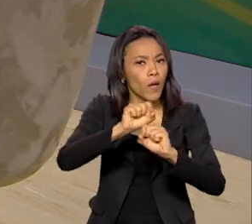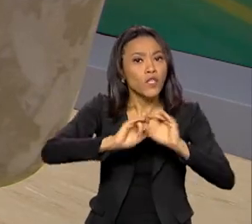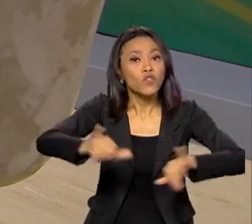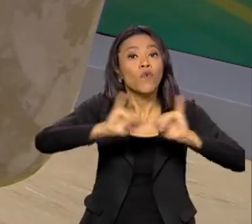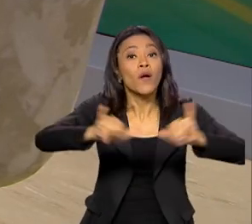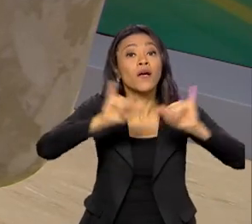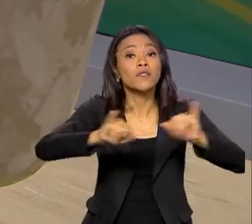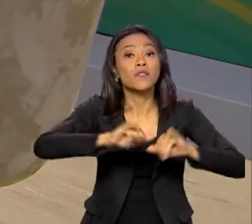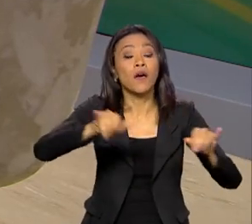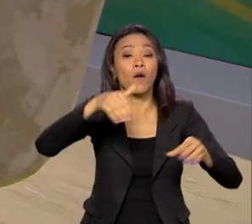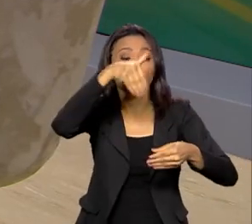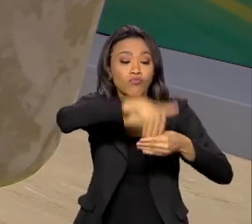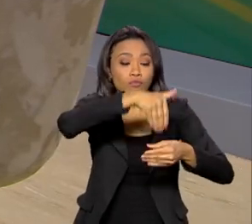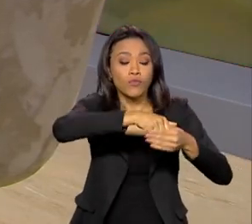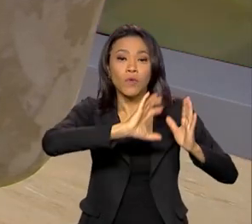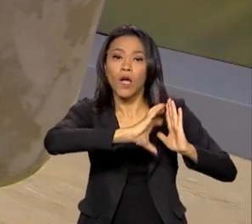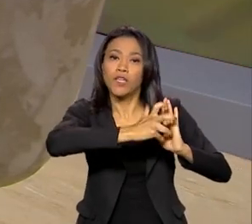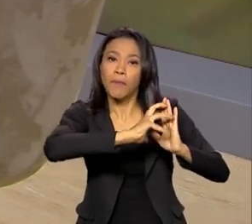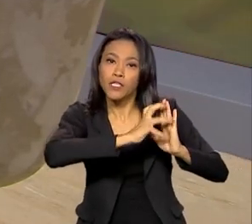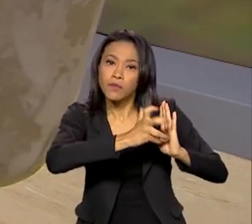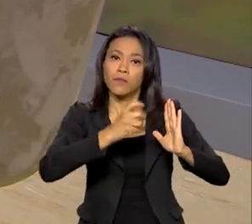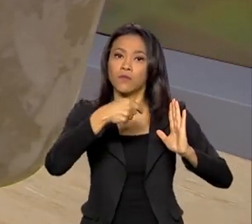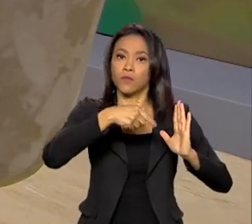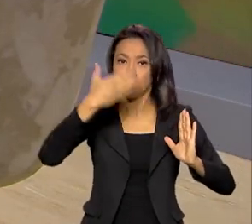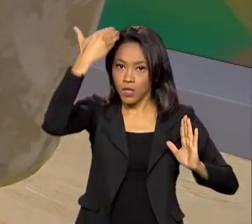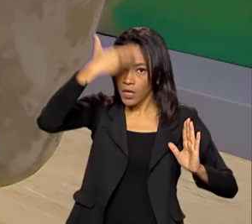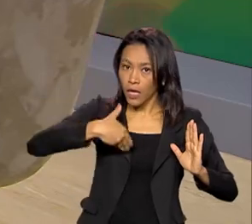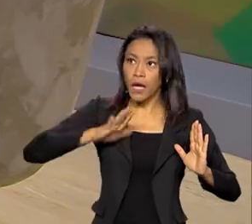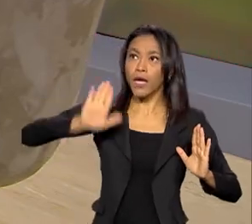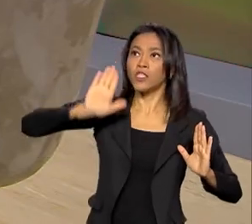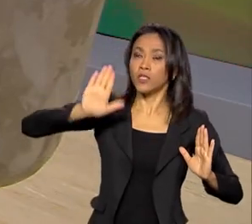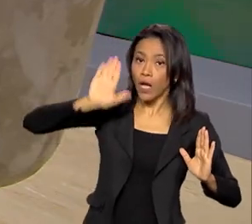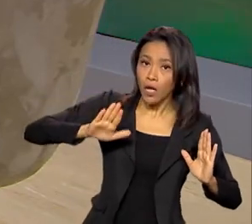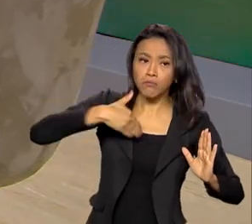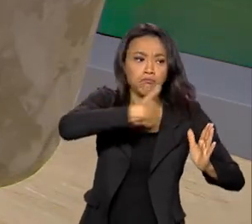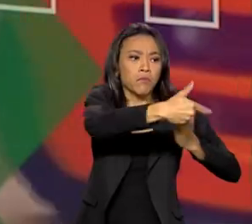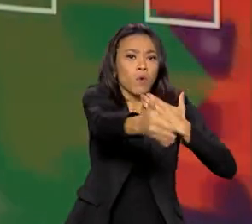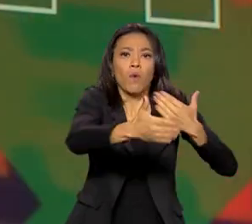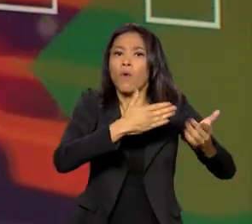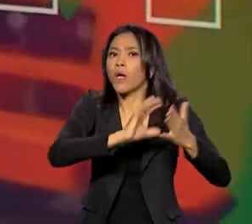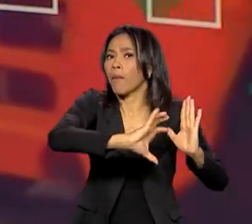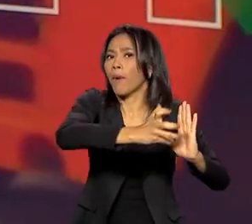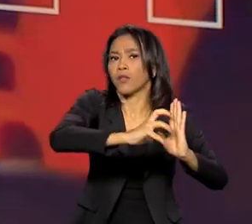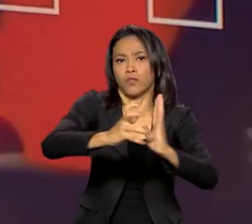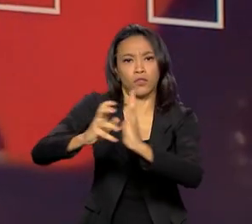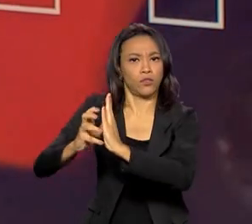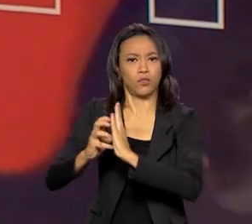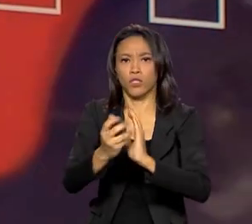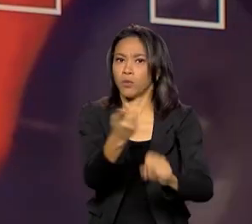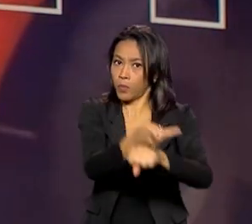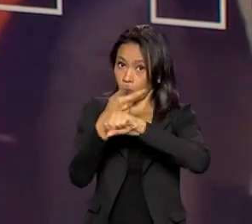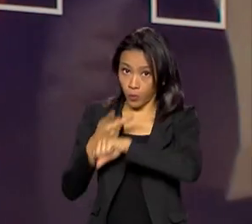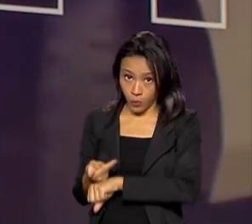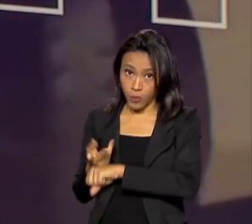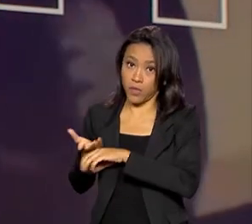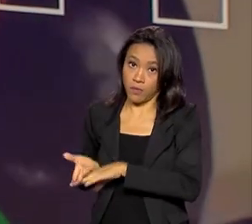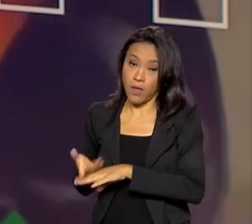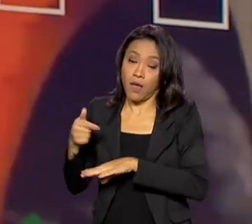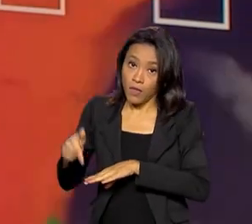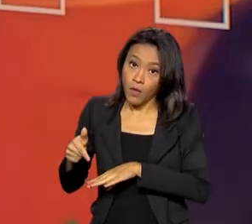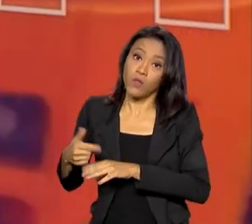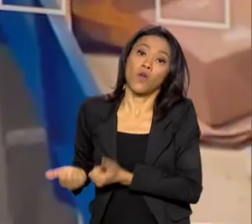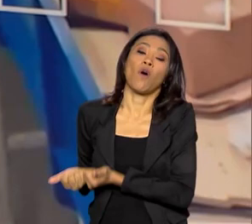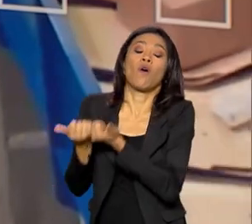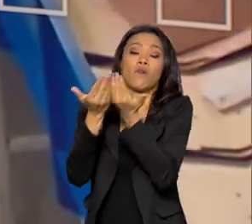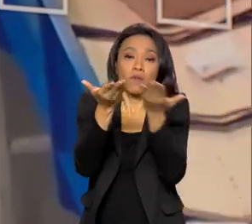para partidos e candidatos, sejam de quaisquer partidos que nos procurem. Esse é um serviço que a